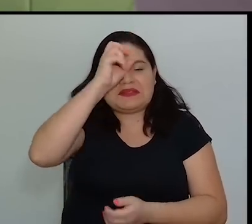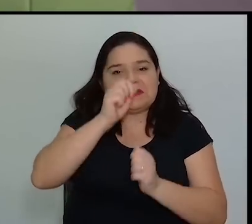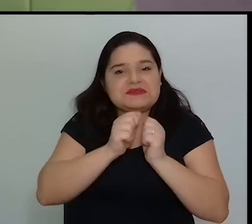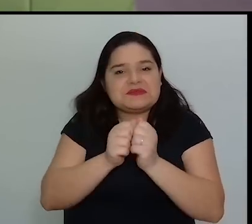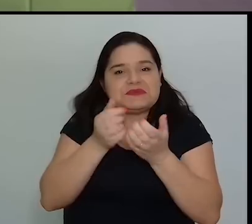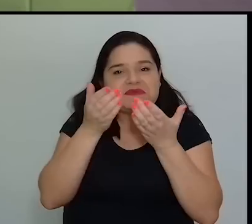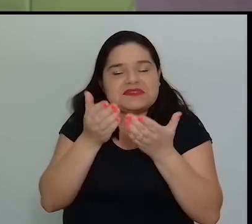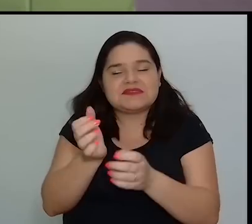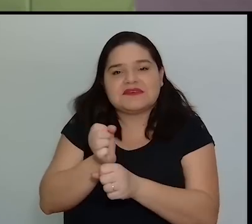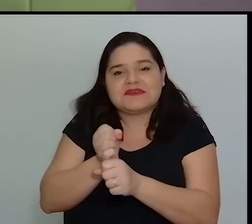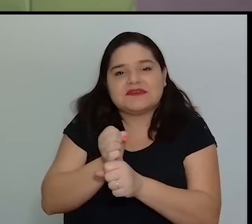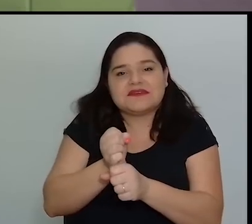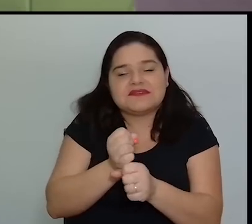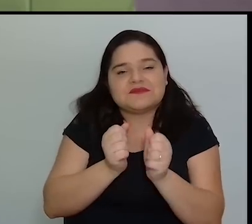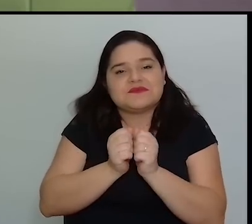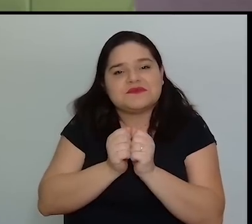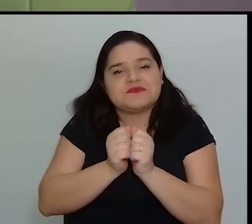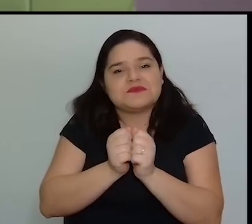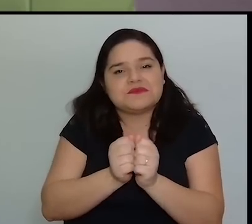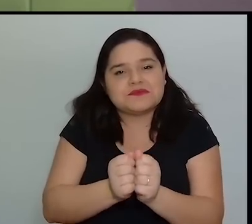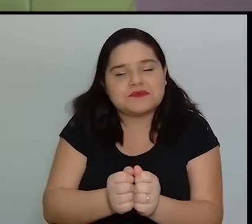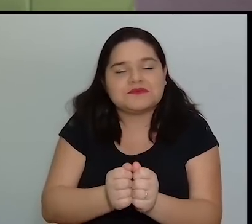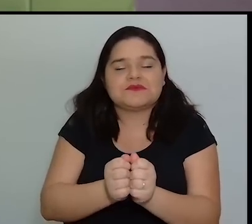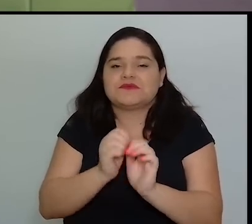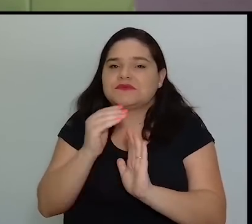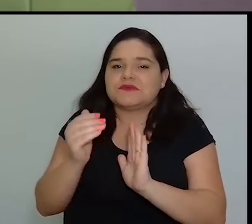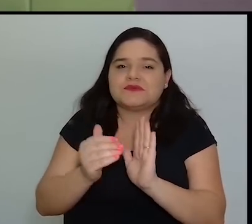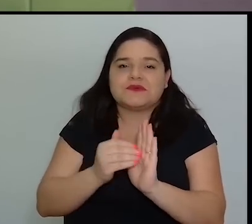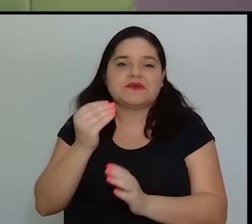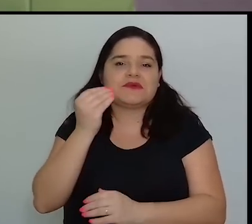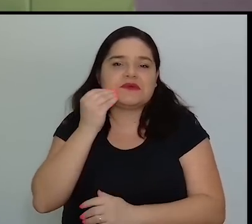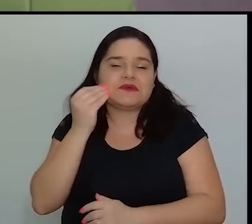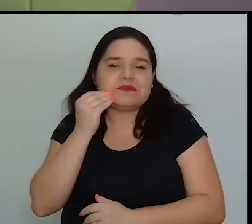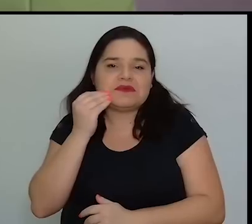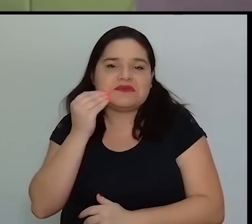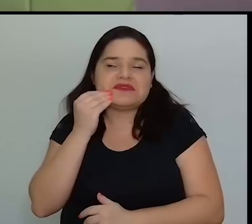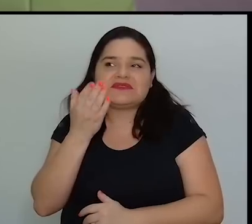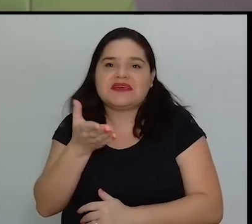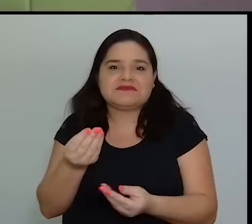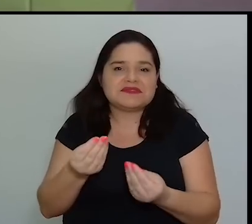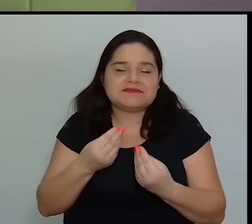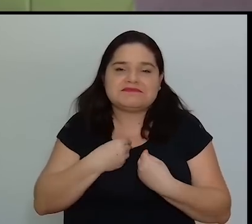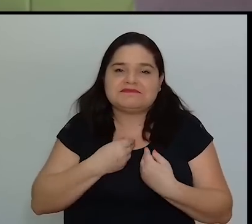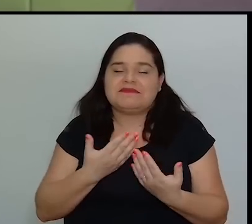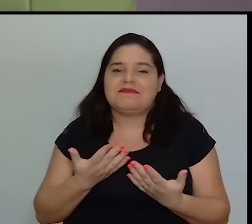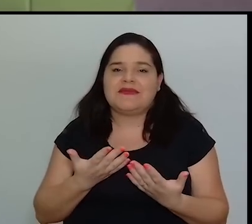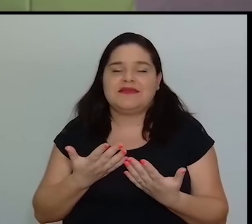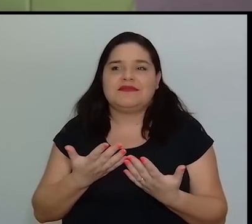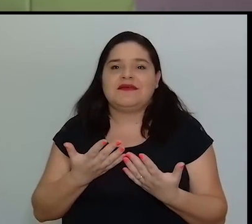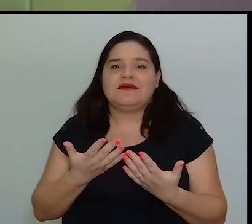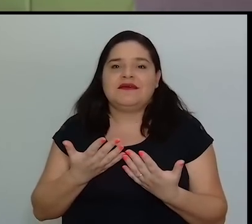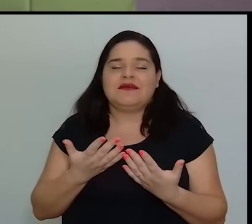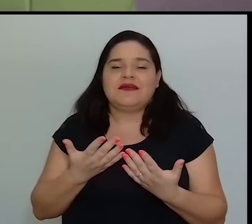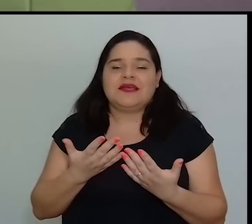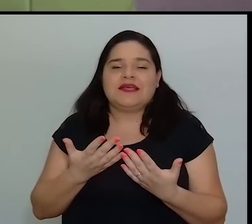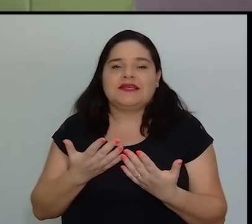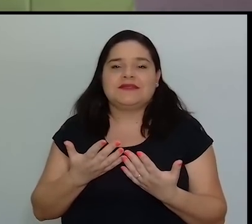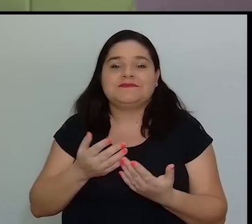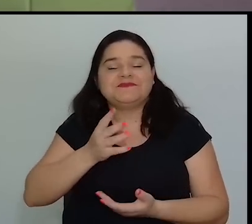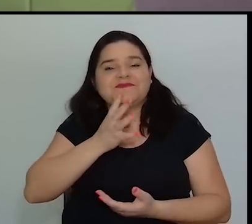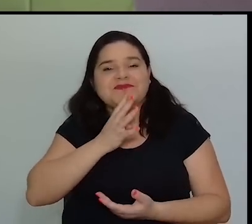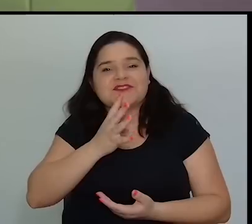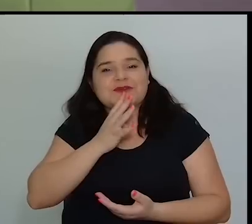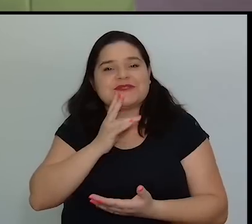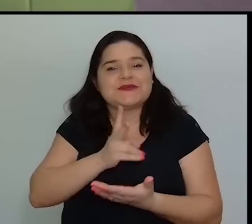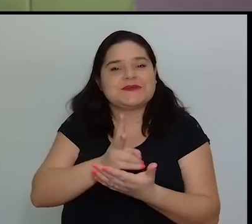esse esses anos todos e todas as oportunidades que você me dá de te conhecer